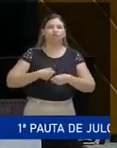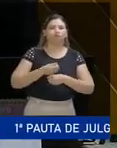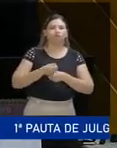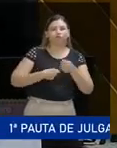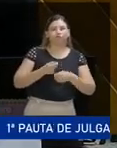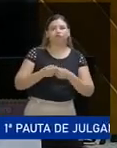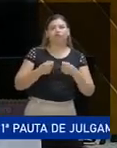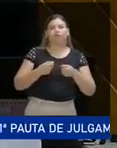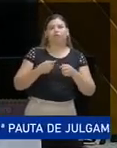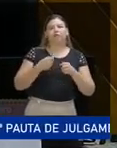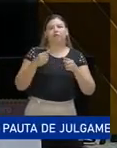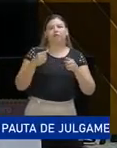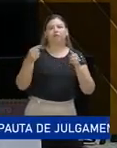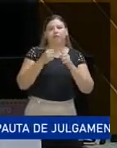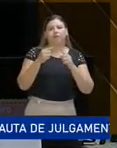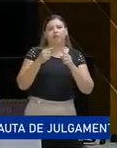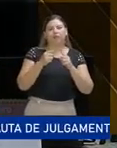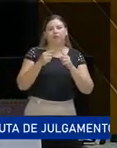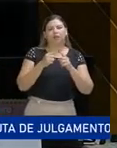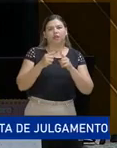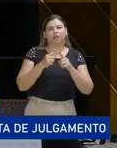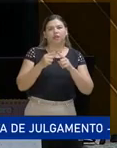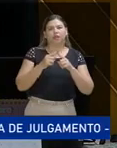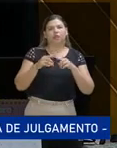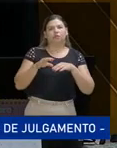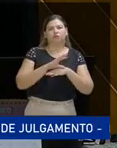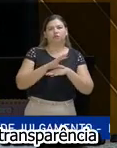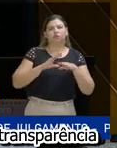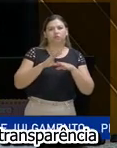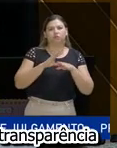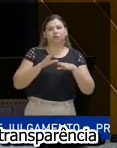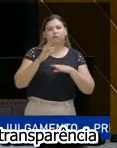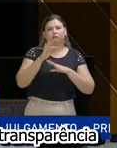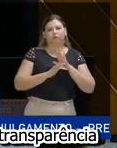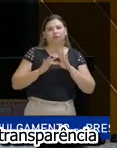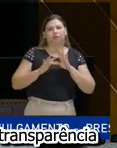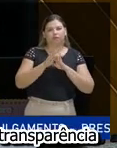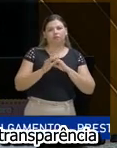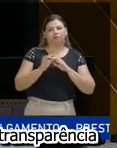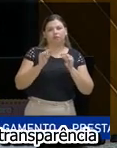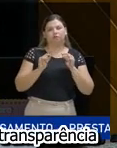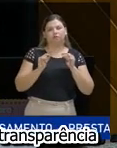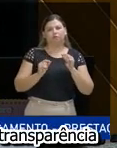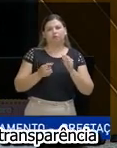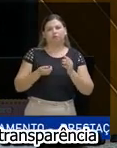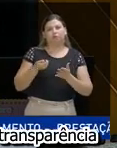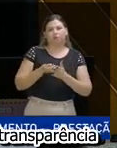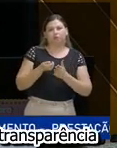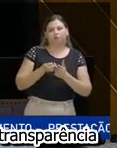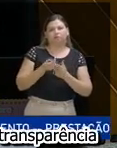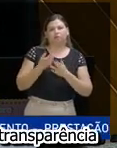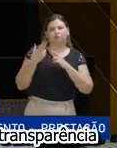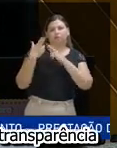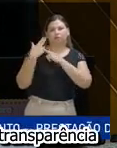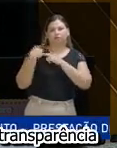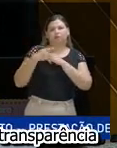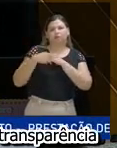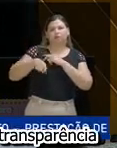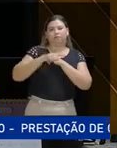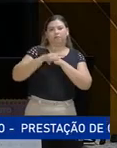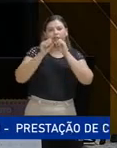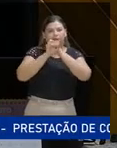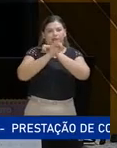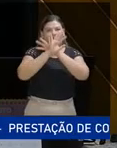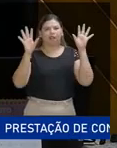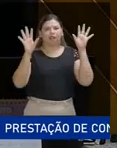conforme o artigo 17.3 da nossa Constituição. Tal dever se mostra cada vez mais essencial para que haja